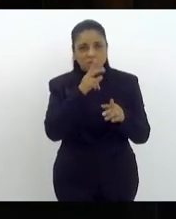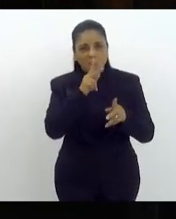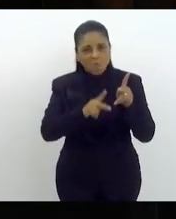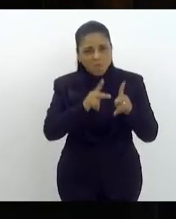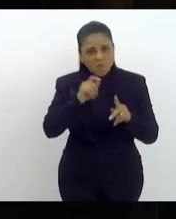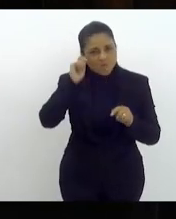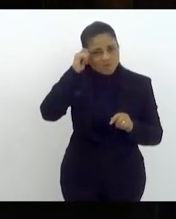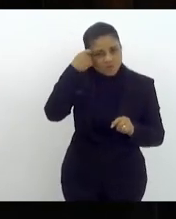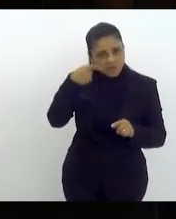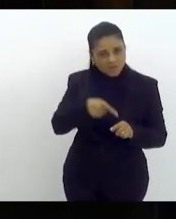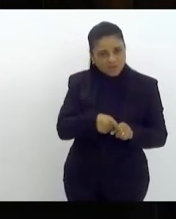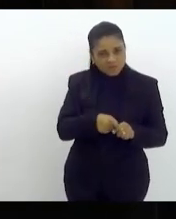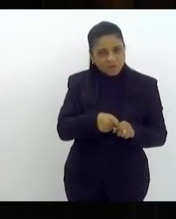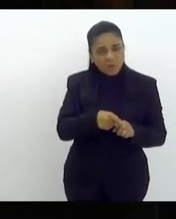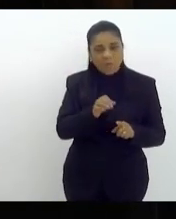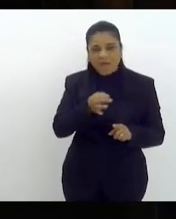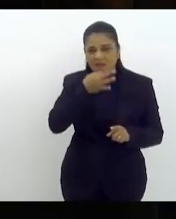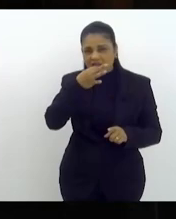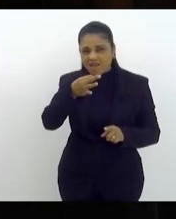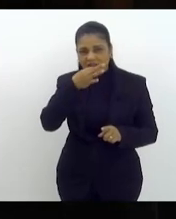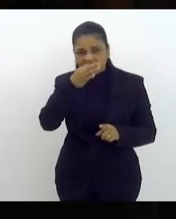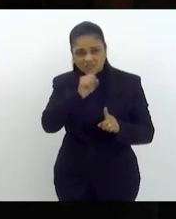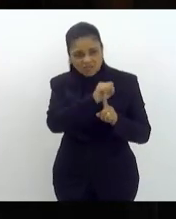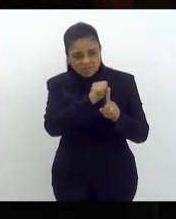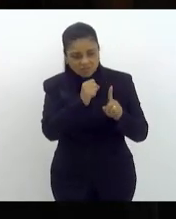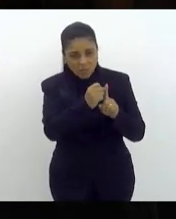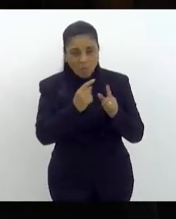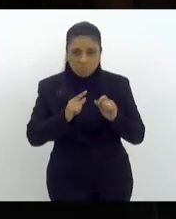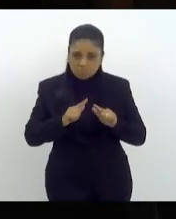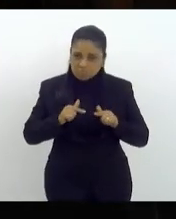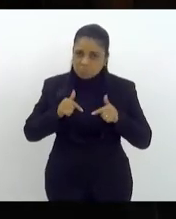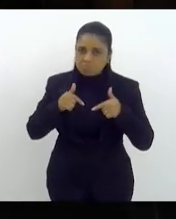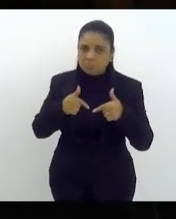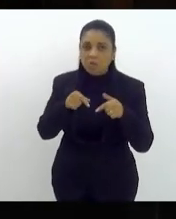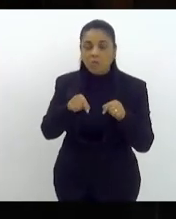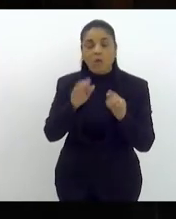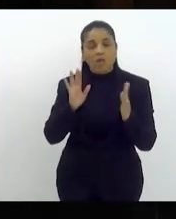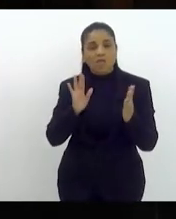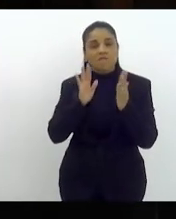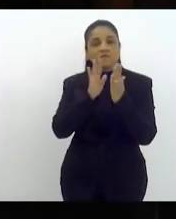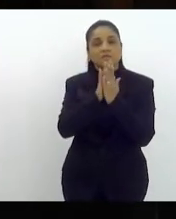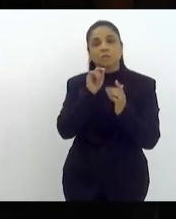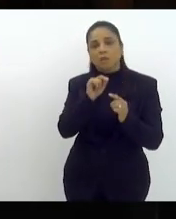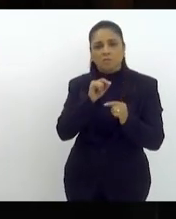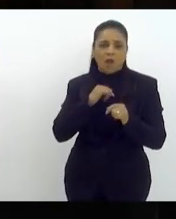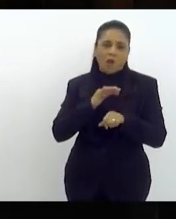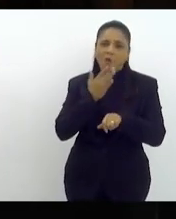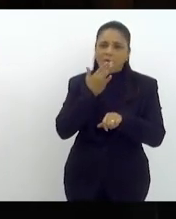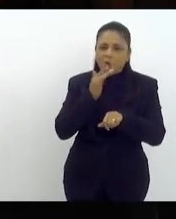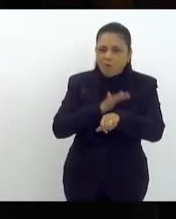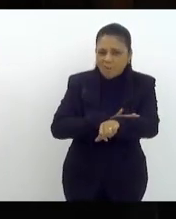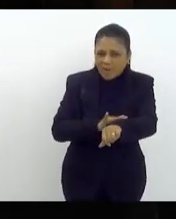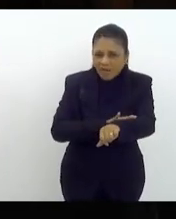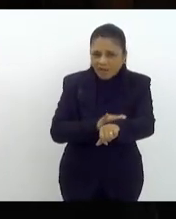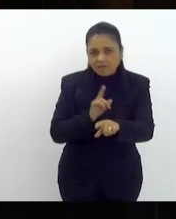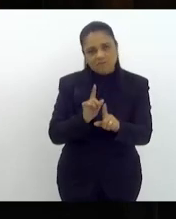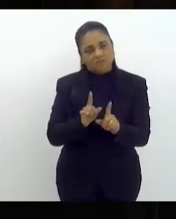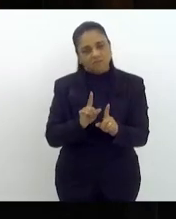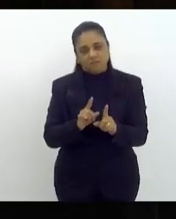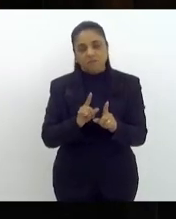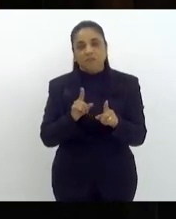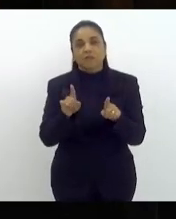crítica social que deve ser enfrentada mas não exclusivamente em razão da cor da pele e por outro lado eu refuto